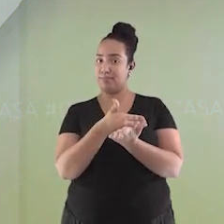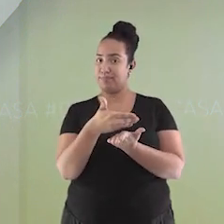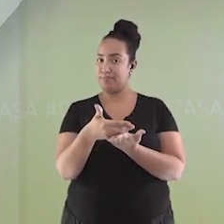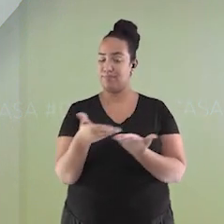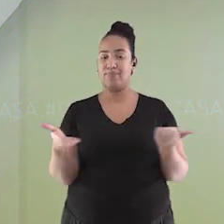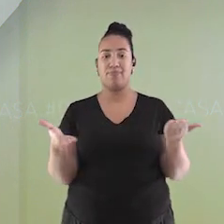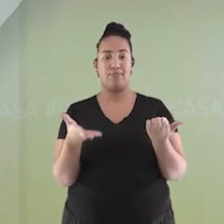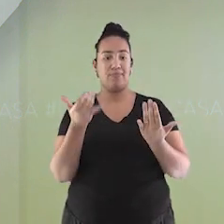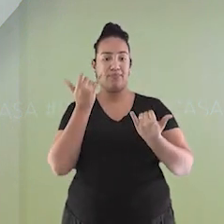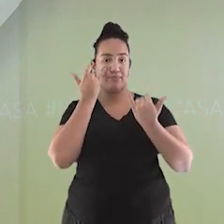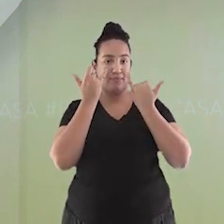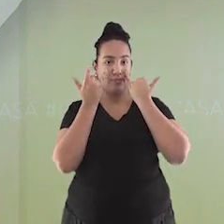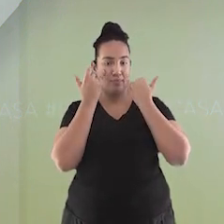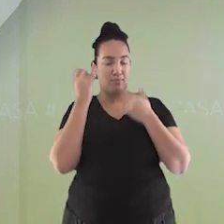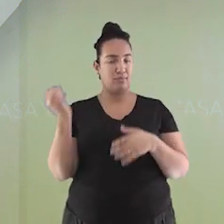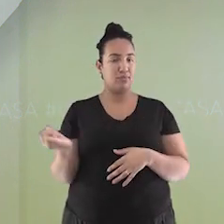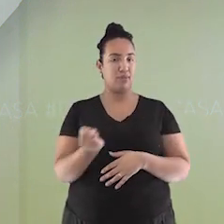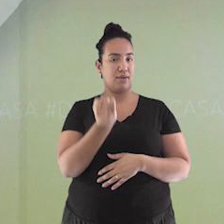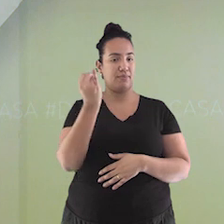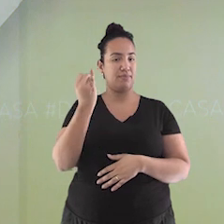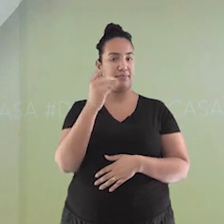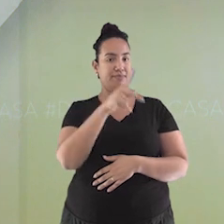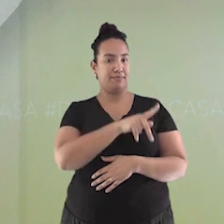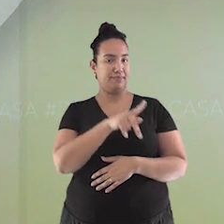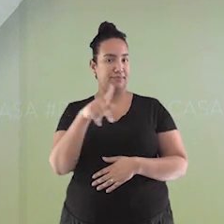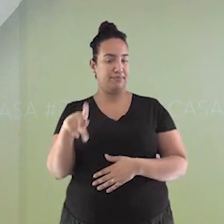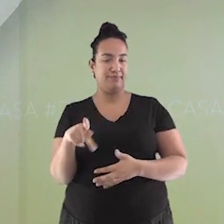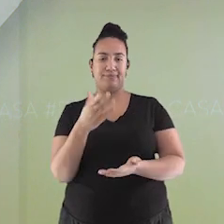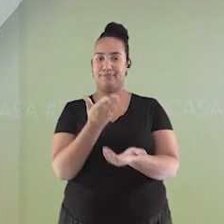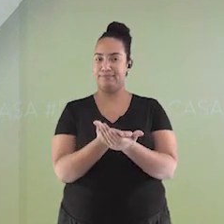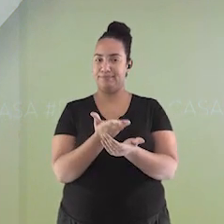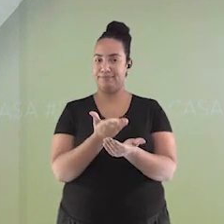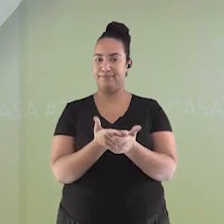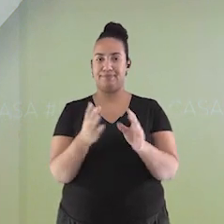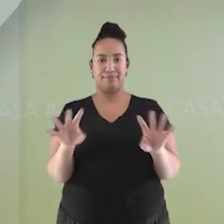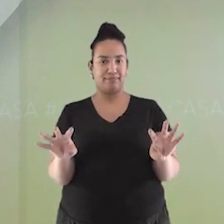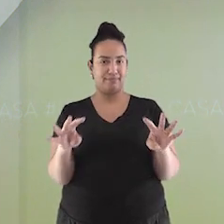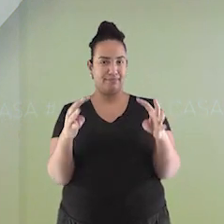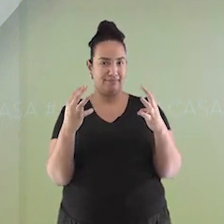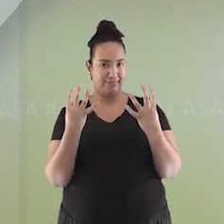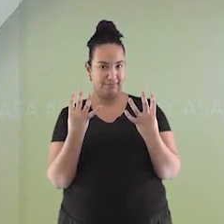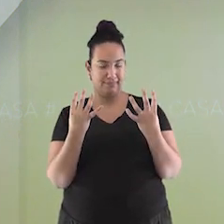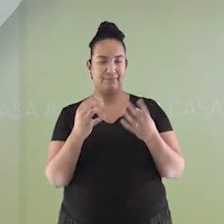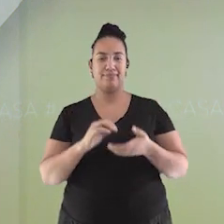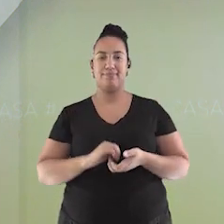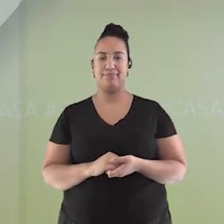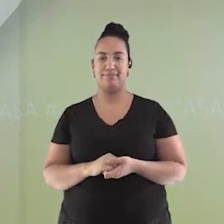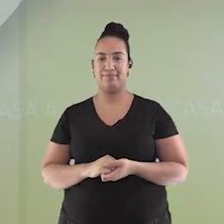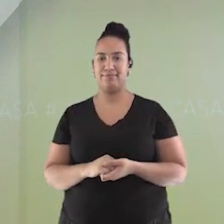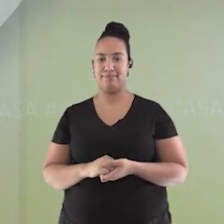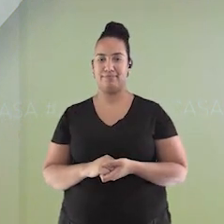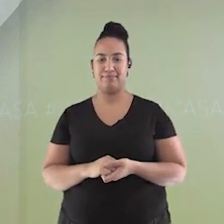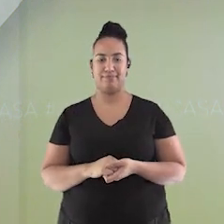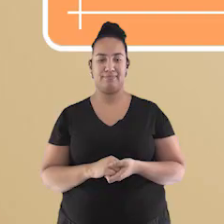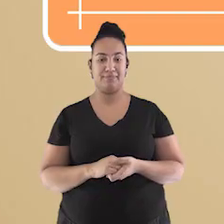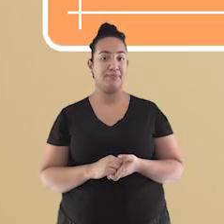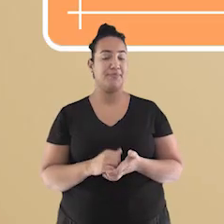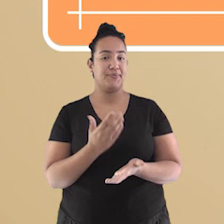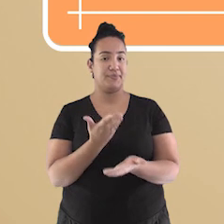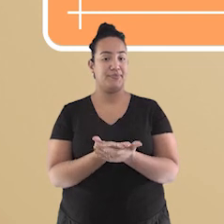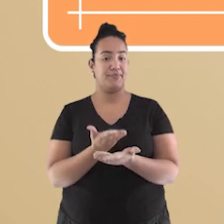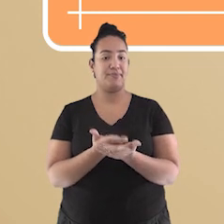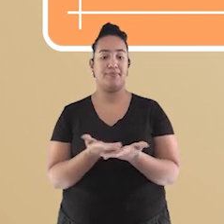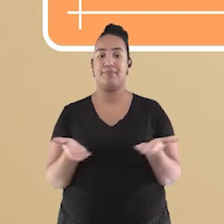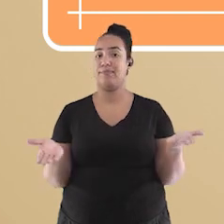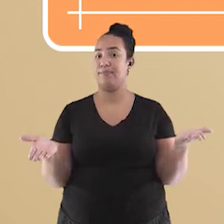iniciarmos, aqui vão algumas informações importantes para os professores e professoras que nos acompanham.